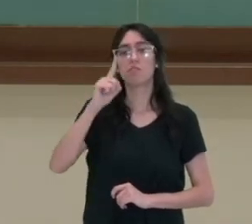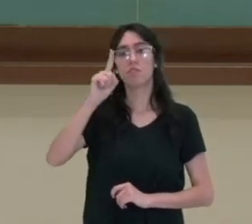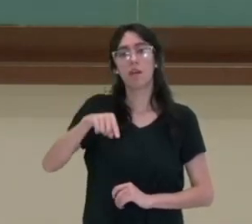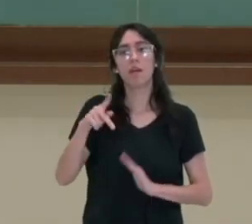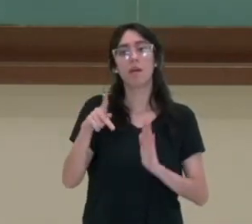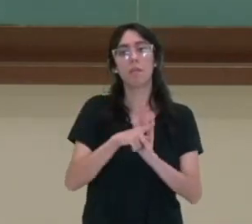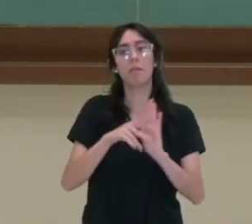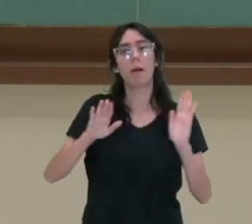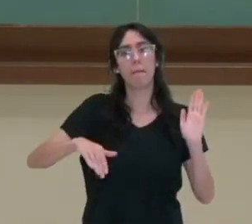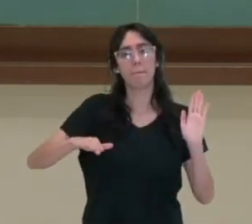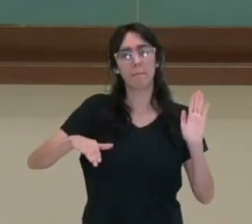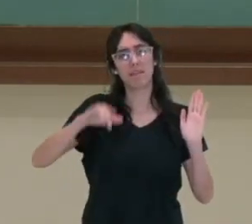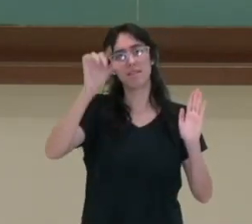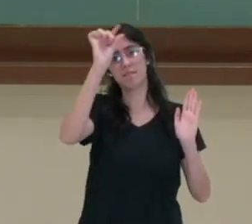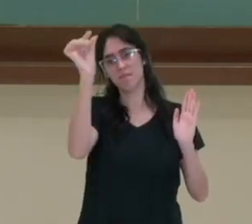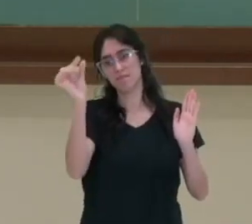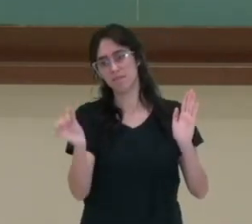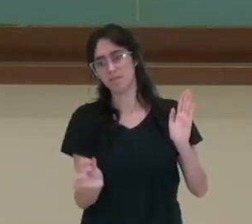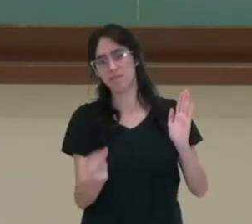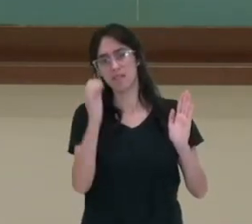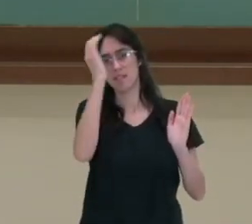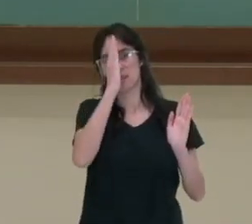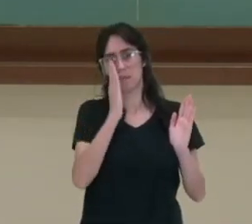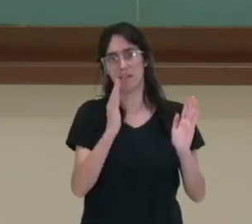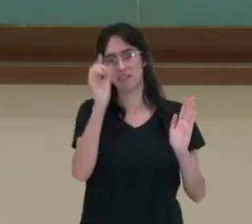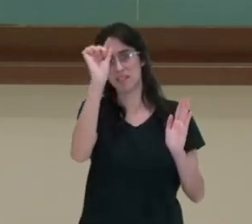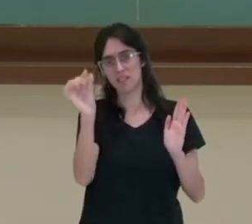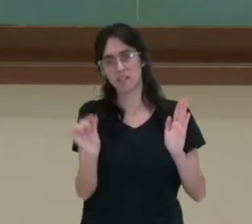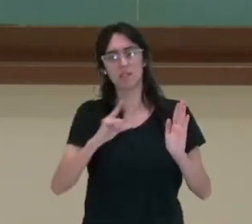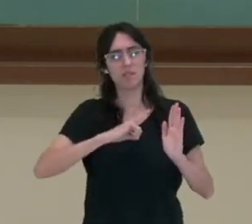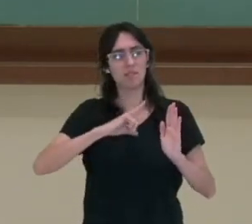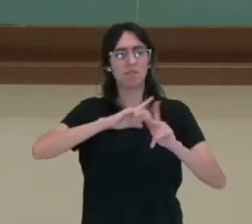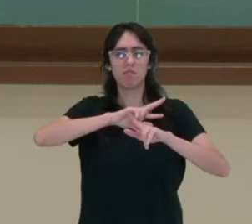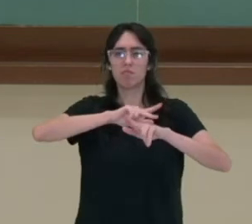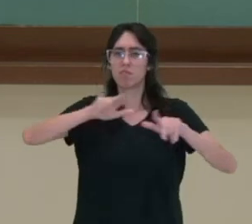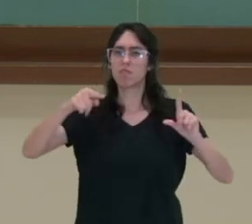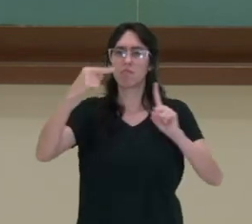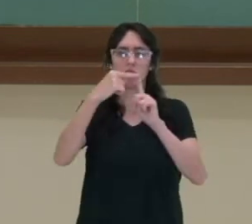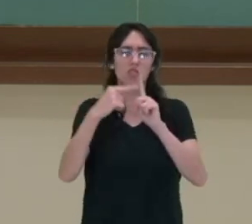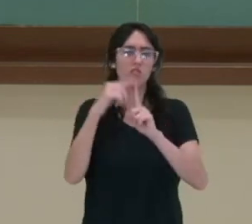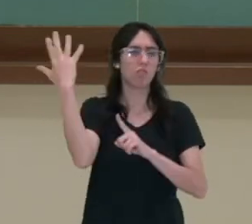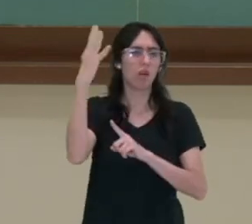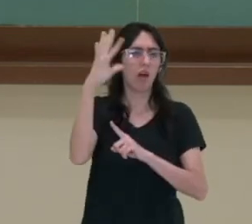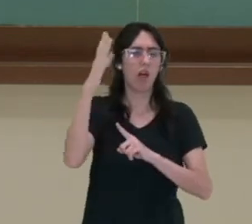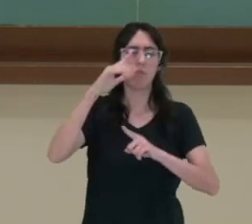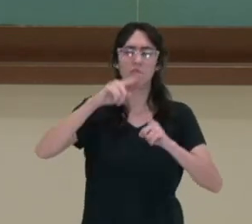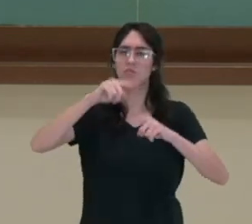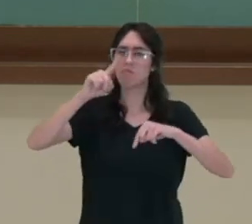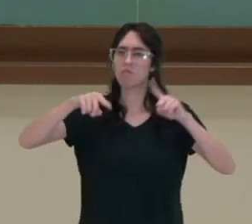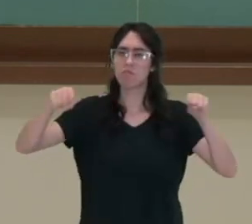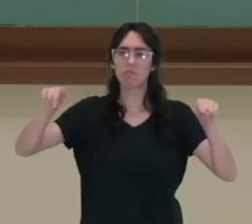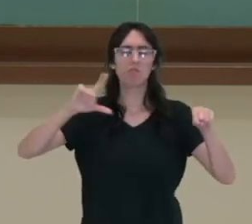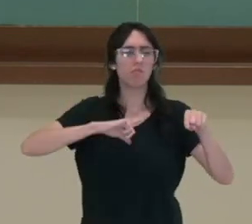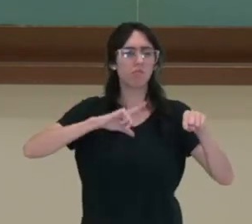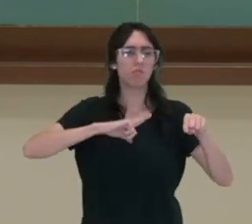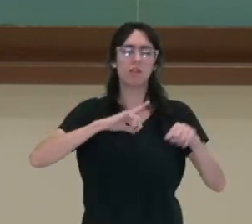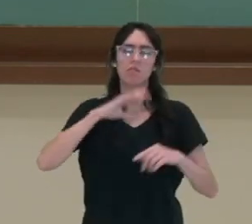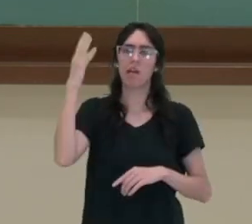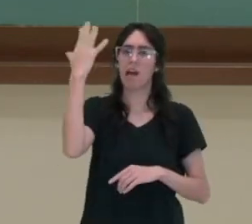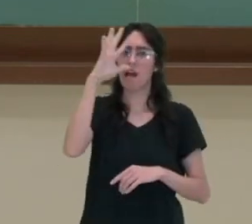faixa litorânea brasileira e ela compreende uma infinidade de tipos climáticos, partindo desde o